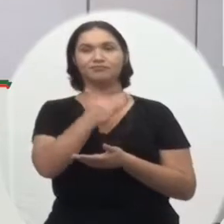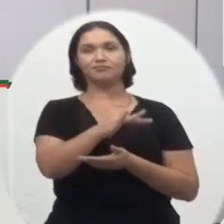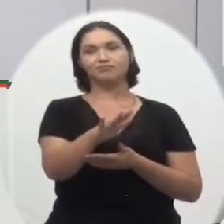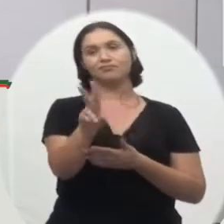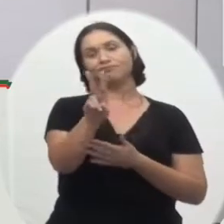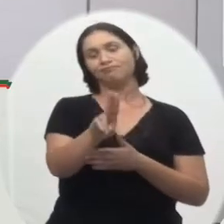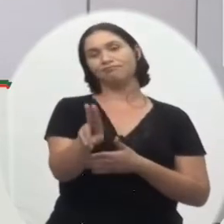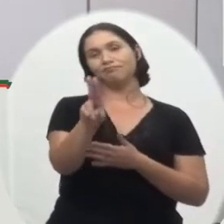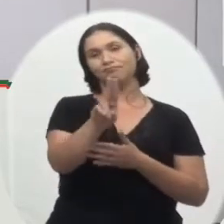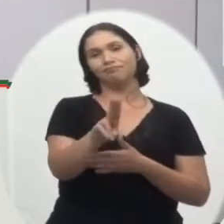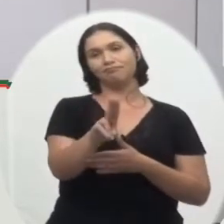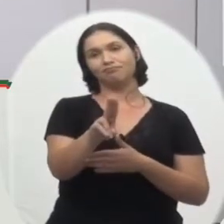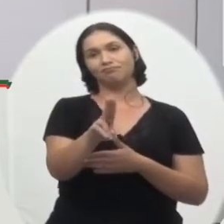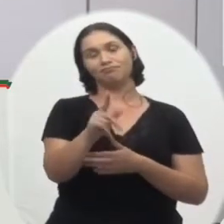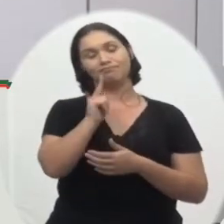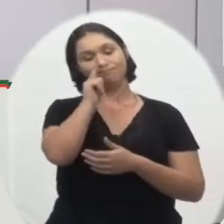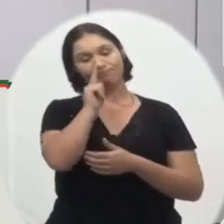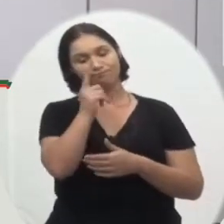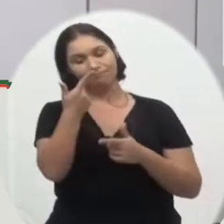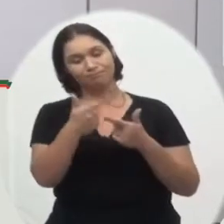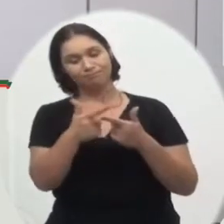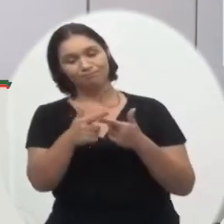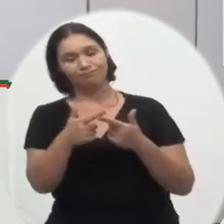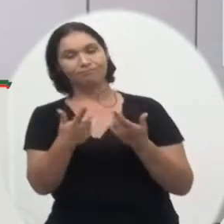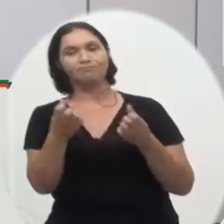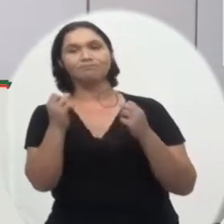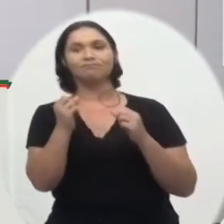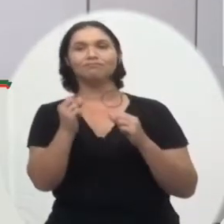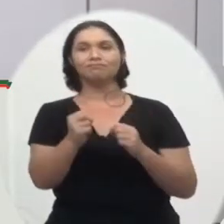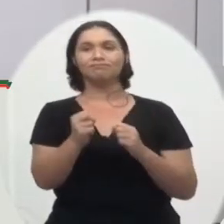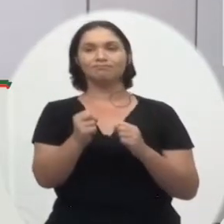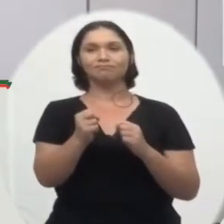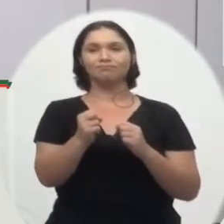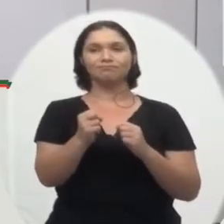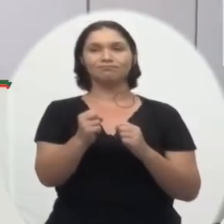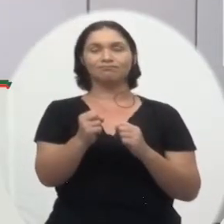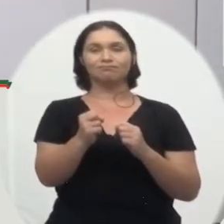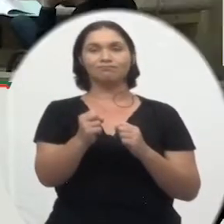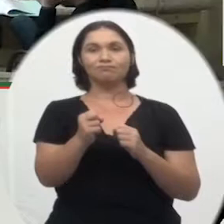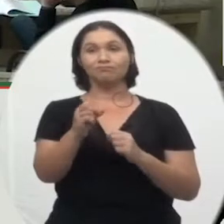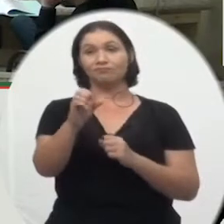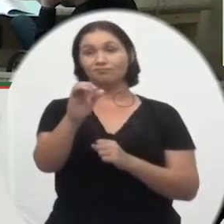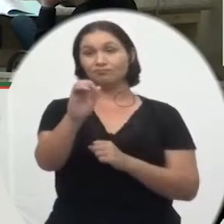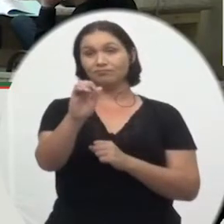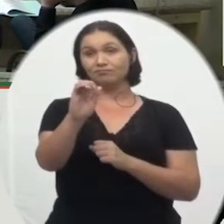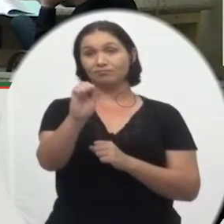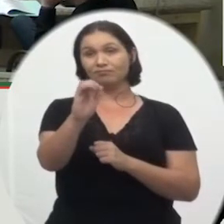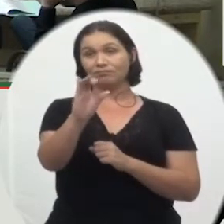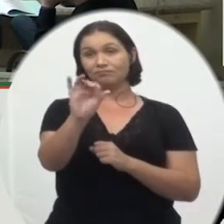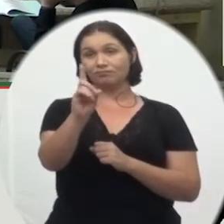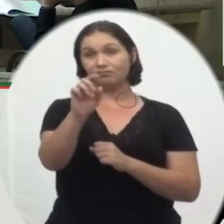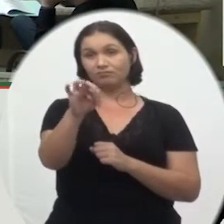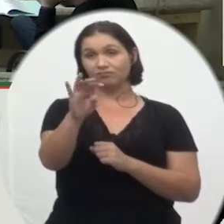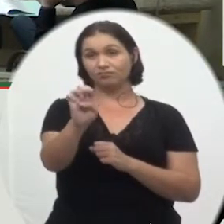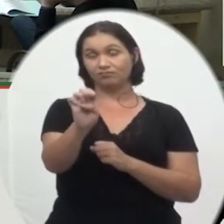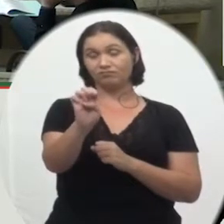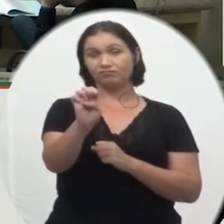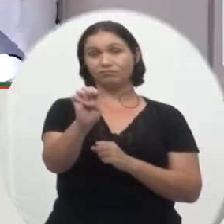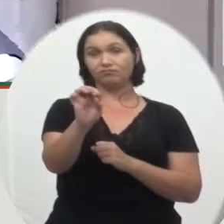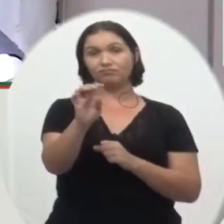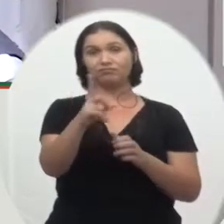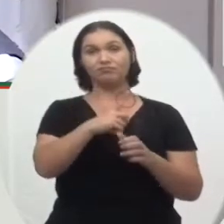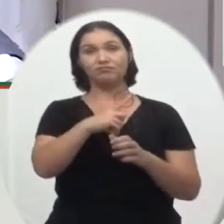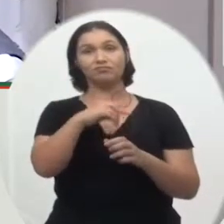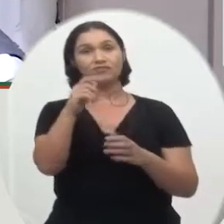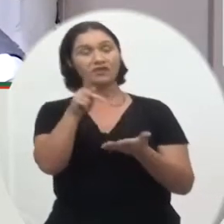se utilizam desse parque, dessas academias, infelizmente. Obrigado pela contribuição, vereador. De fato, não havia nem me atido a